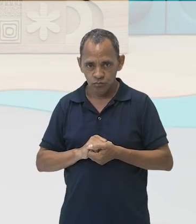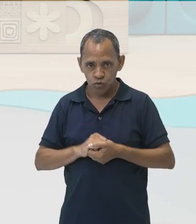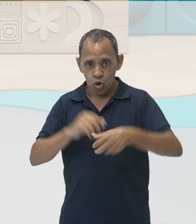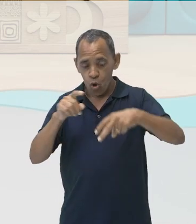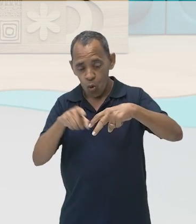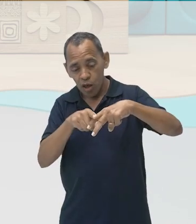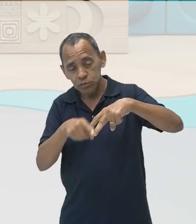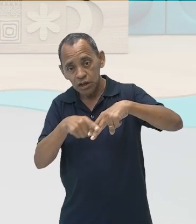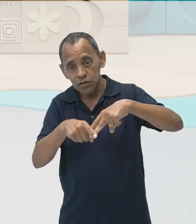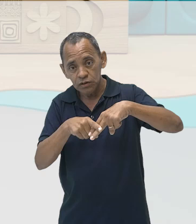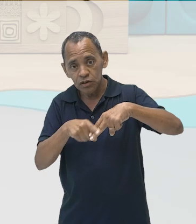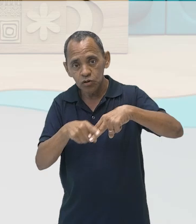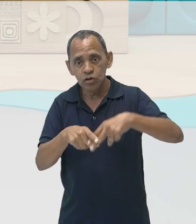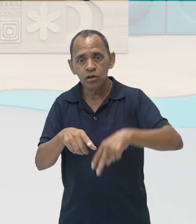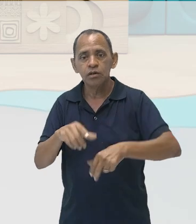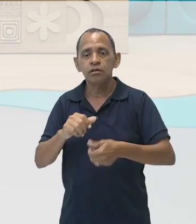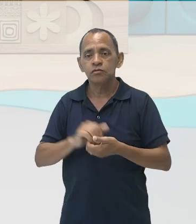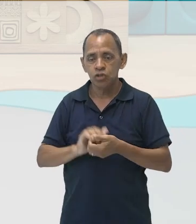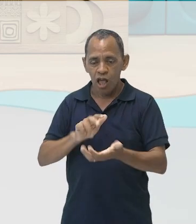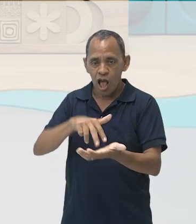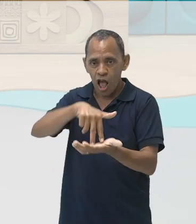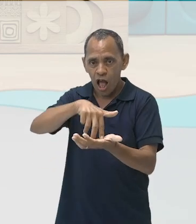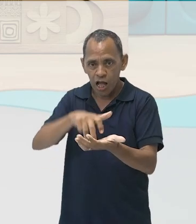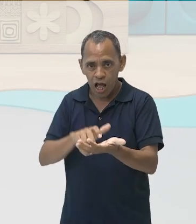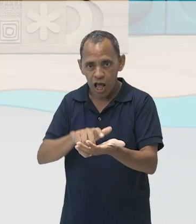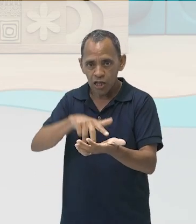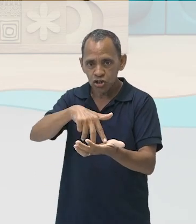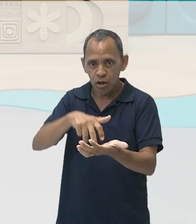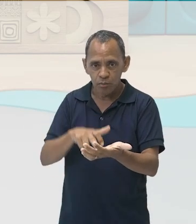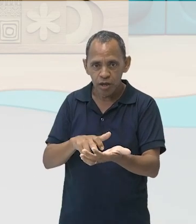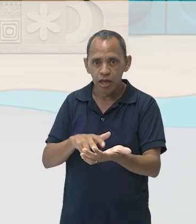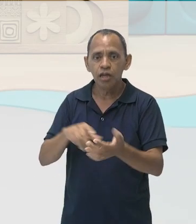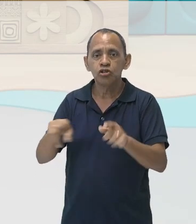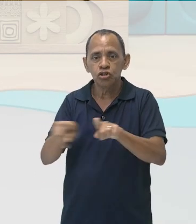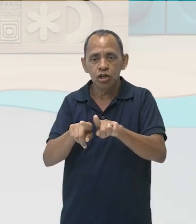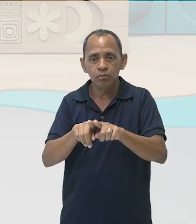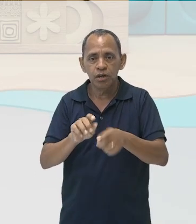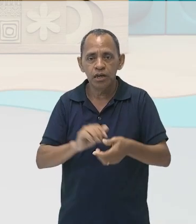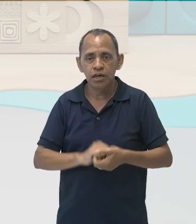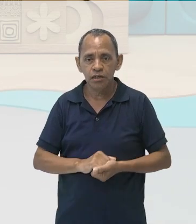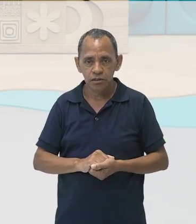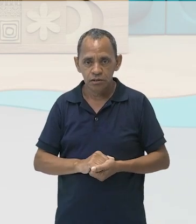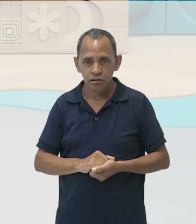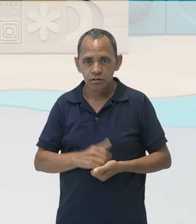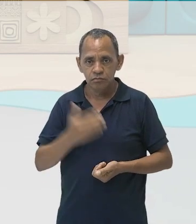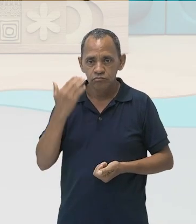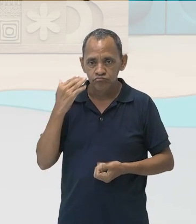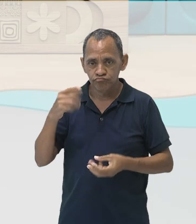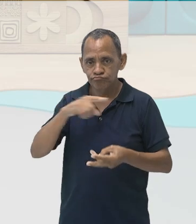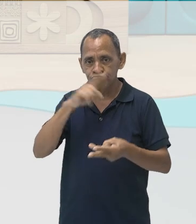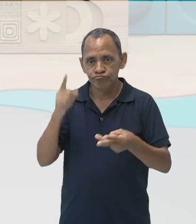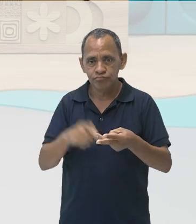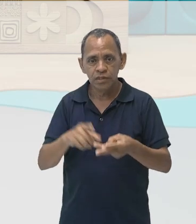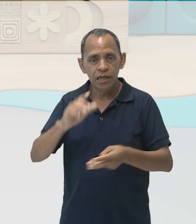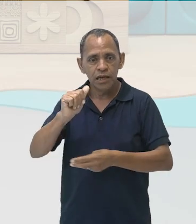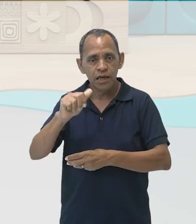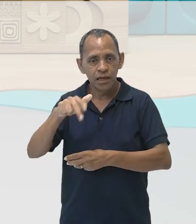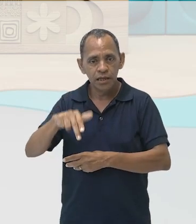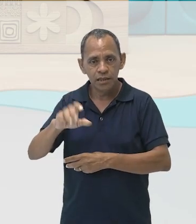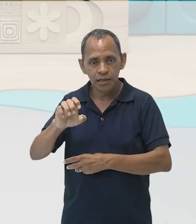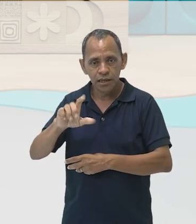né, no stiff, por exemplo. O próximo elemento que a gente vai ver são as caneleiras, que